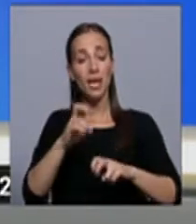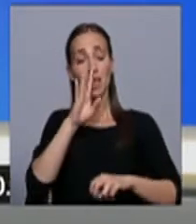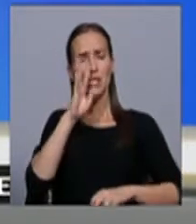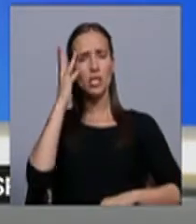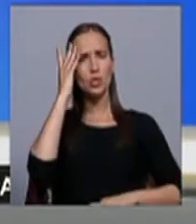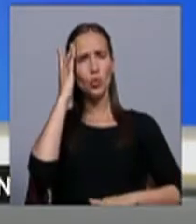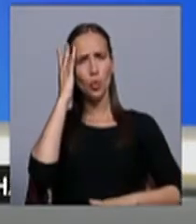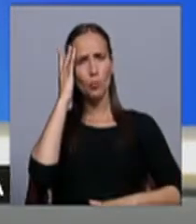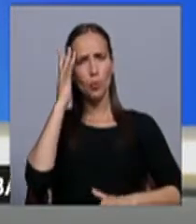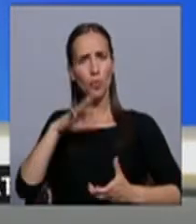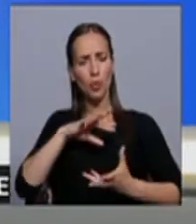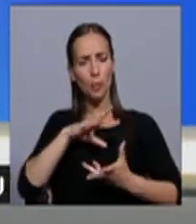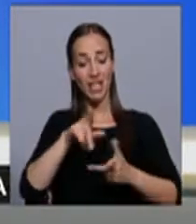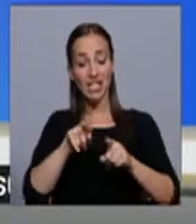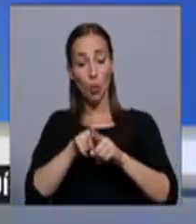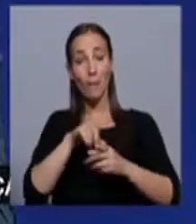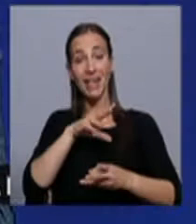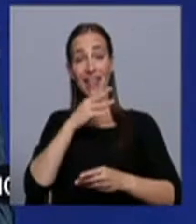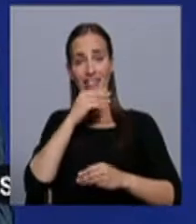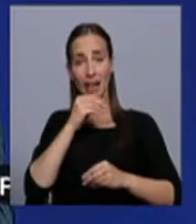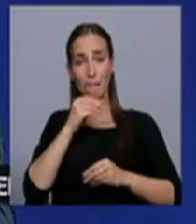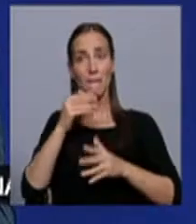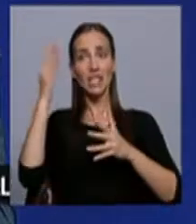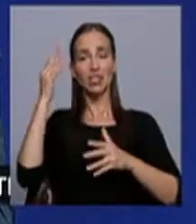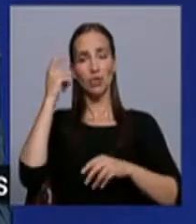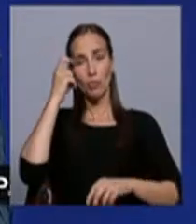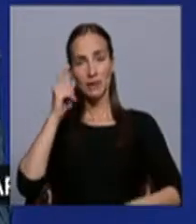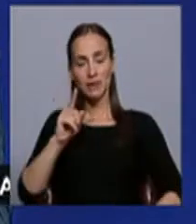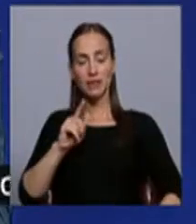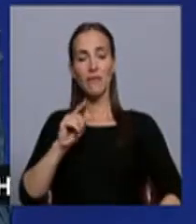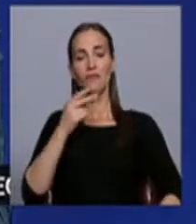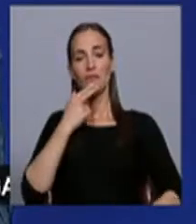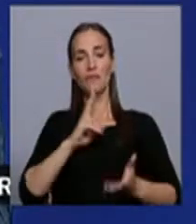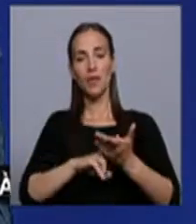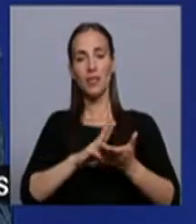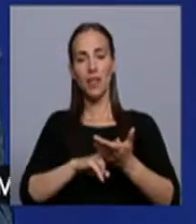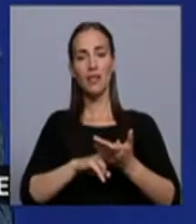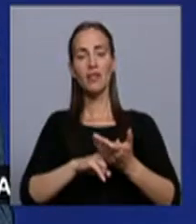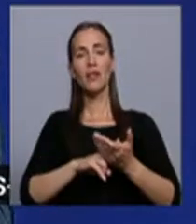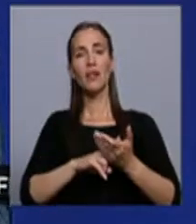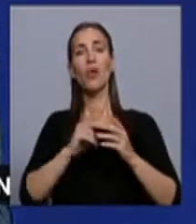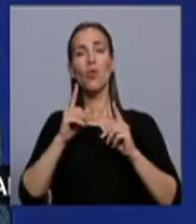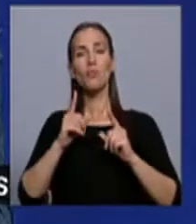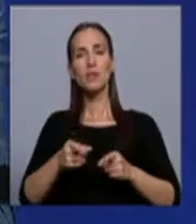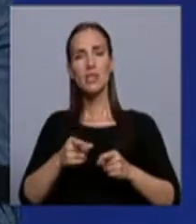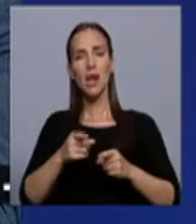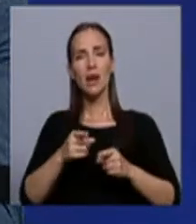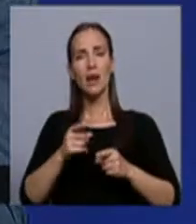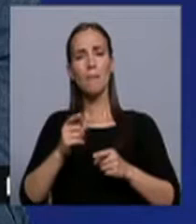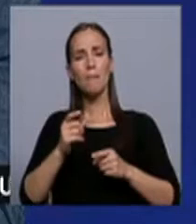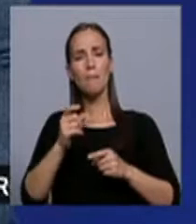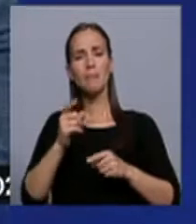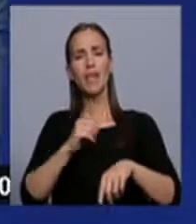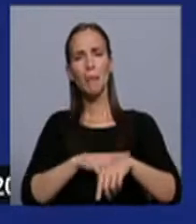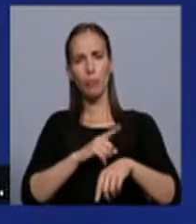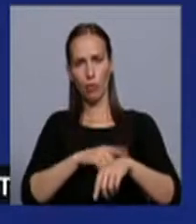e Ciências do Espaço. Tentamos também descobrir se o número de planetas como a Terra não será muito maior do que o que se pensa. É